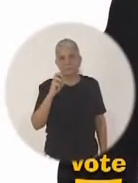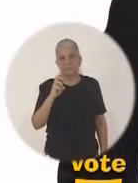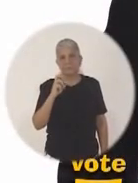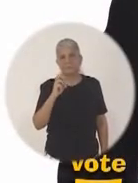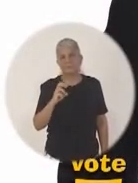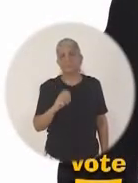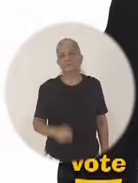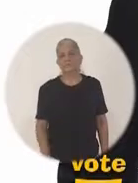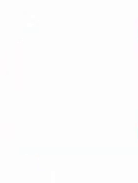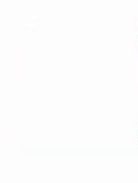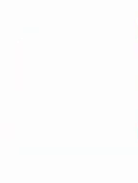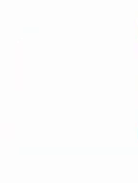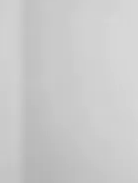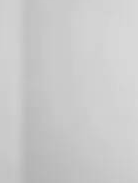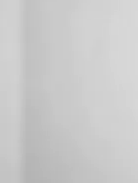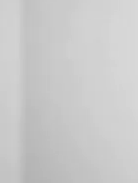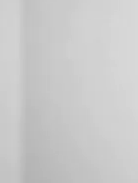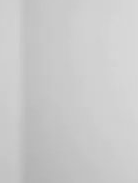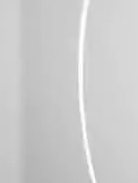50555.